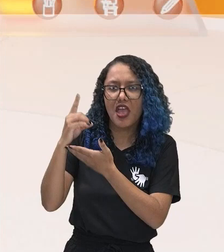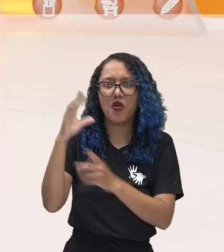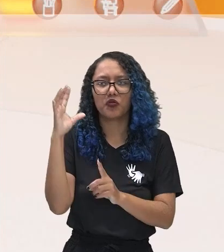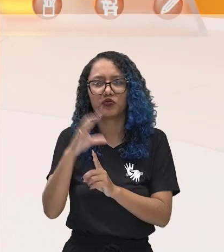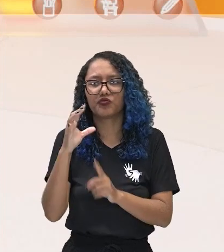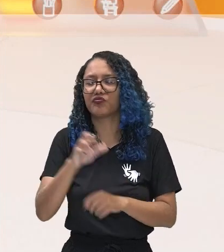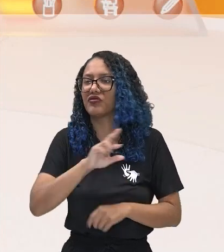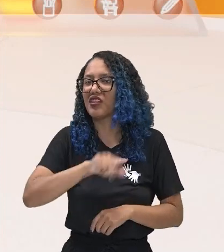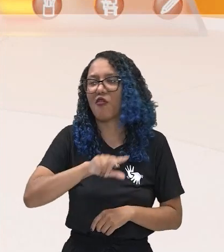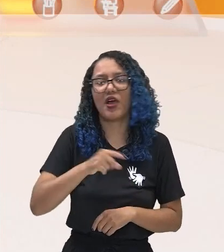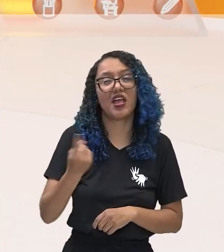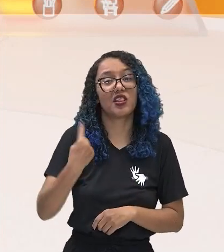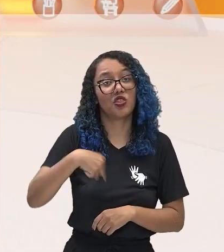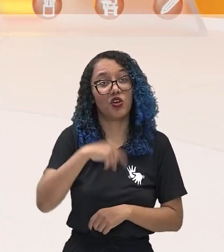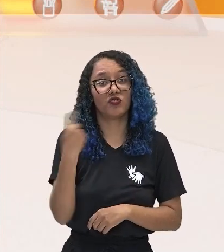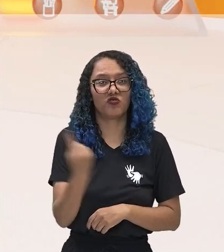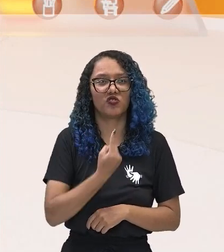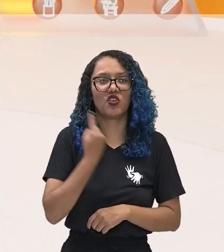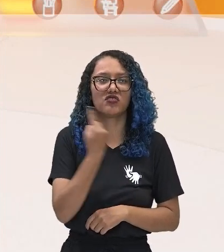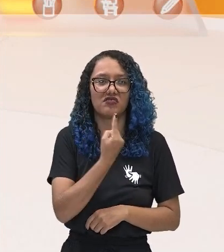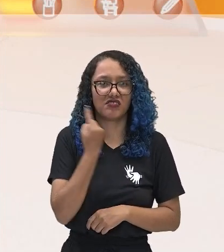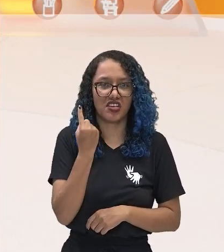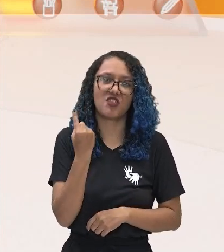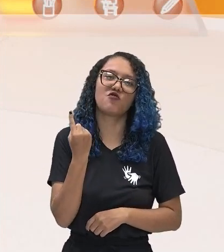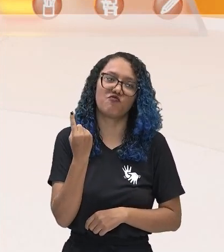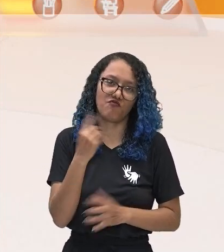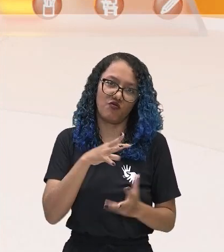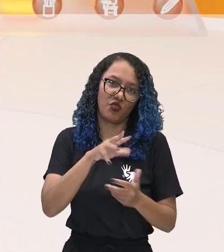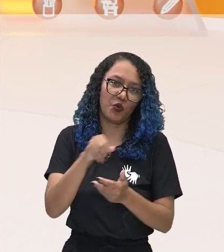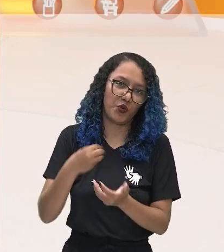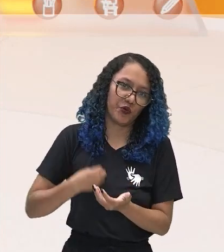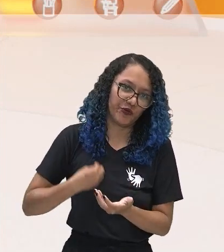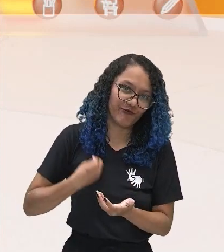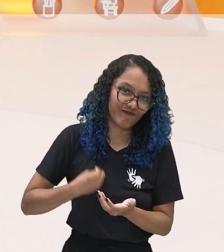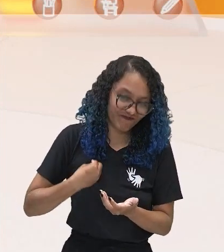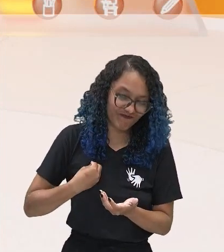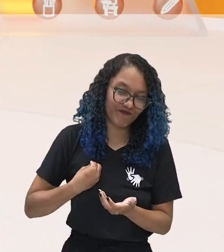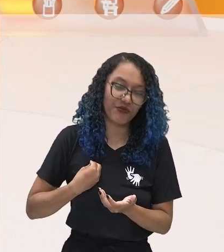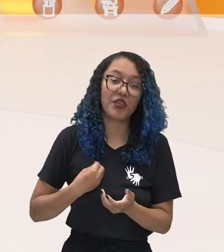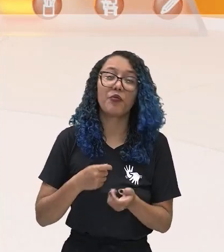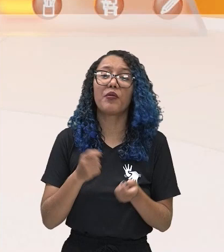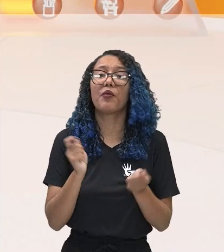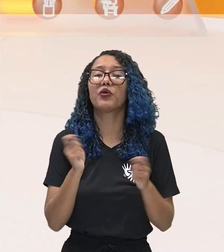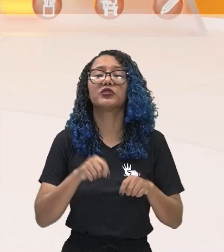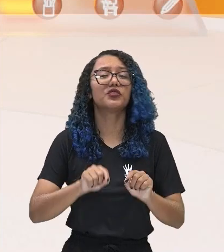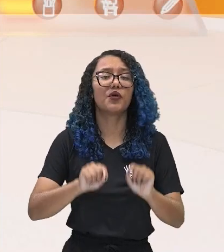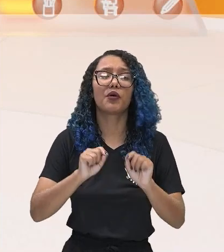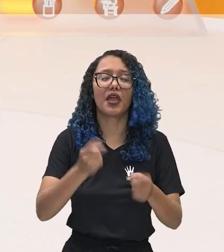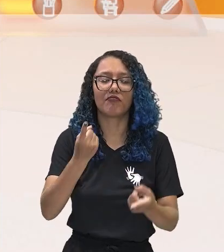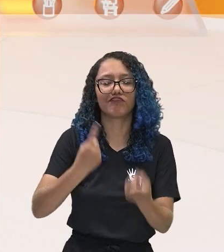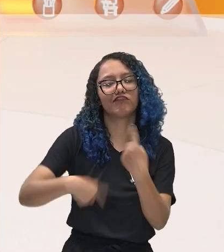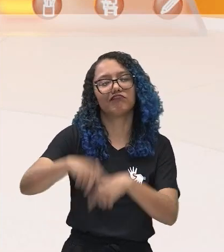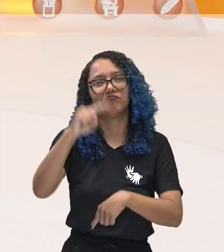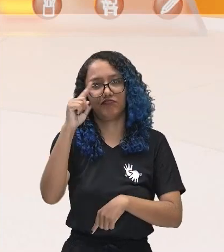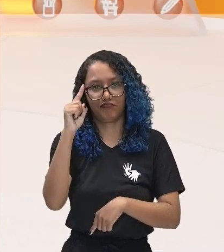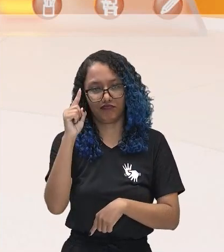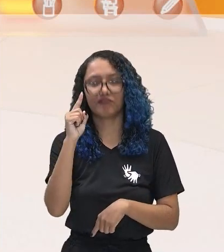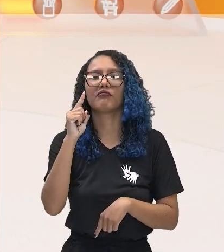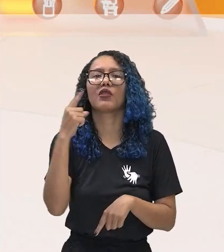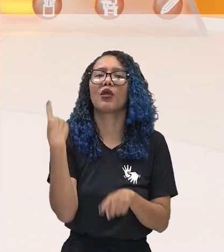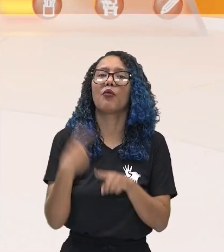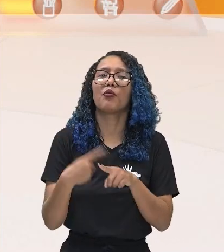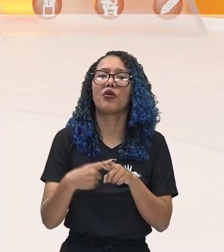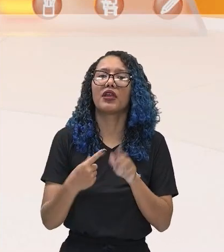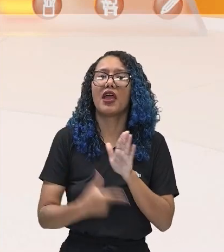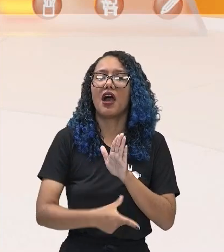sozinhos, lançados no mundo, tá? Para nos inventar, pois não há nada anterior à